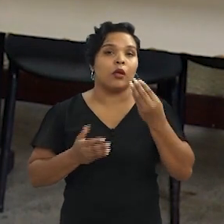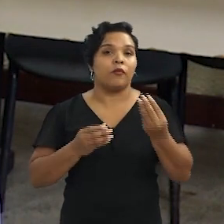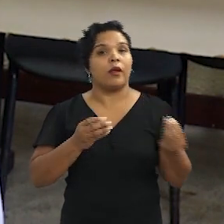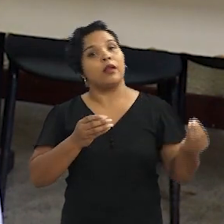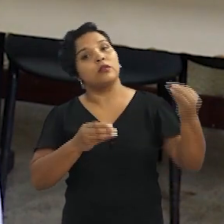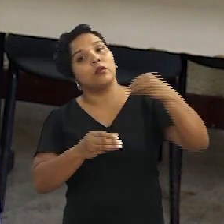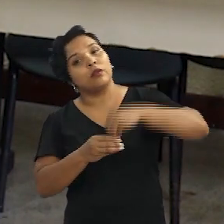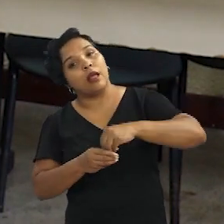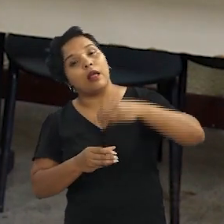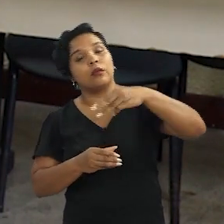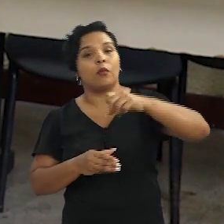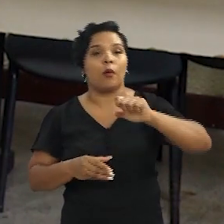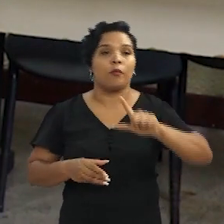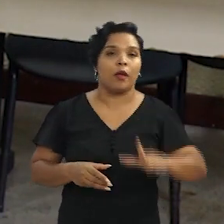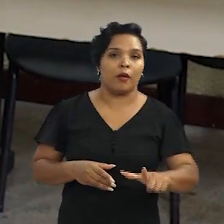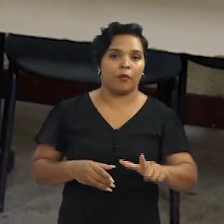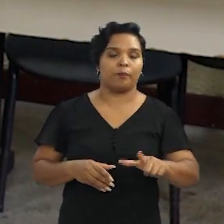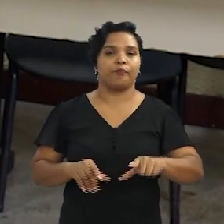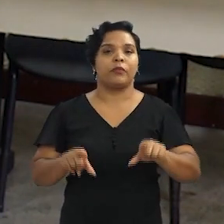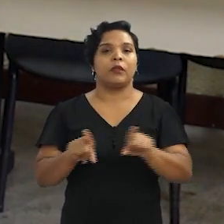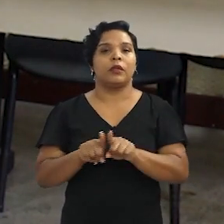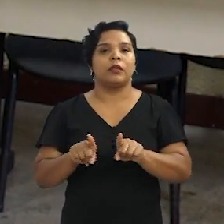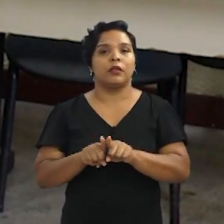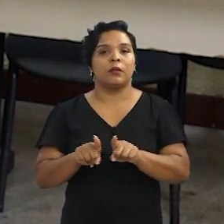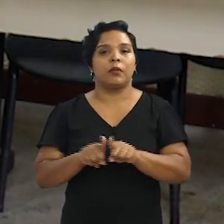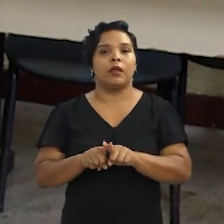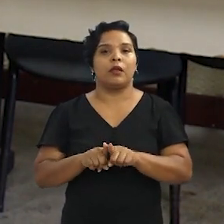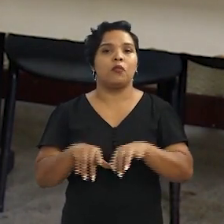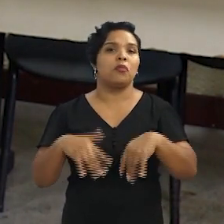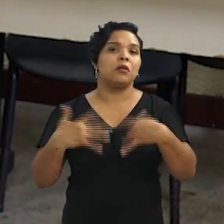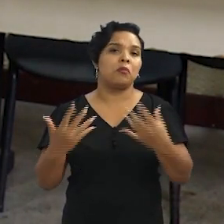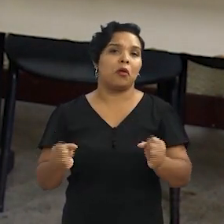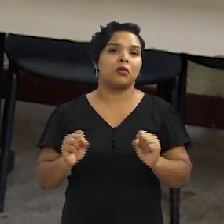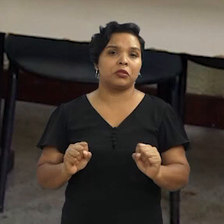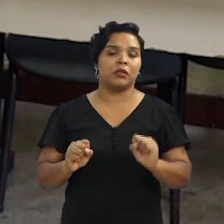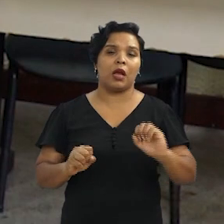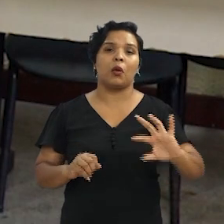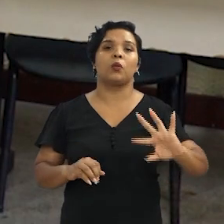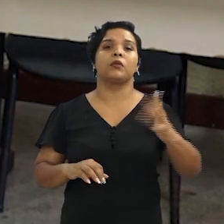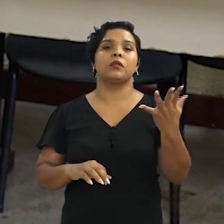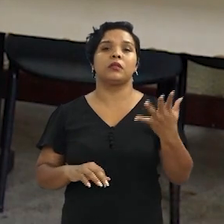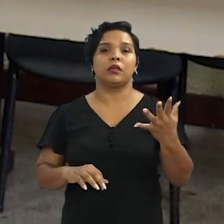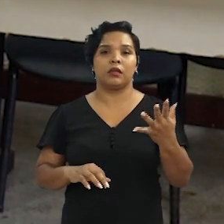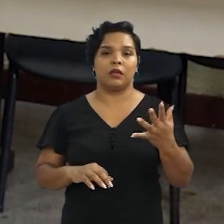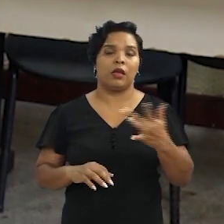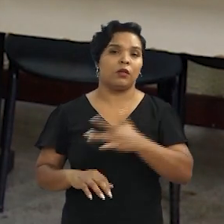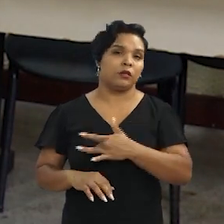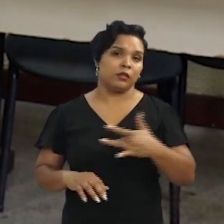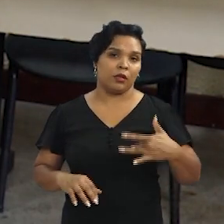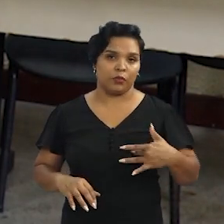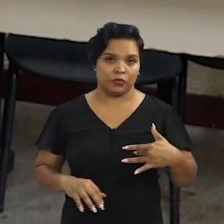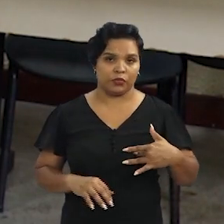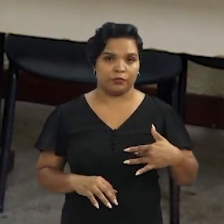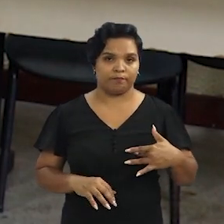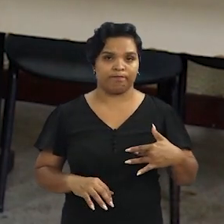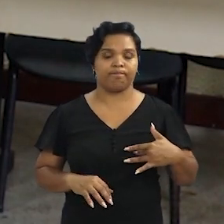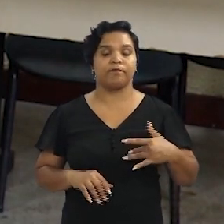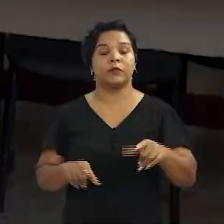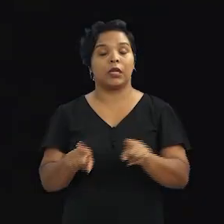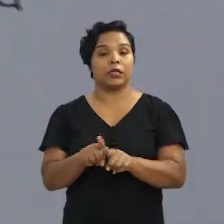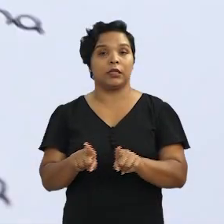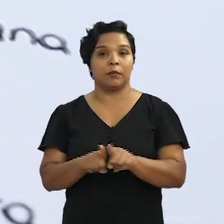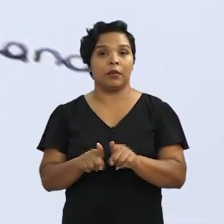ou frutose foi adicionado a esse mel e os danos que podem acarretar a nossa